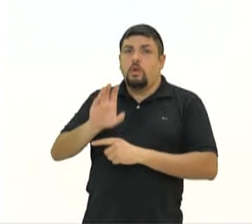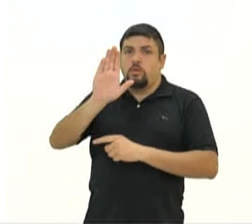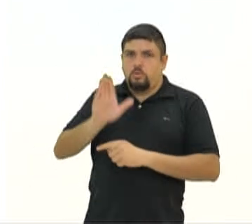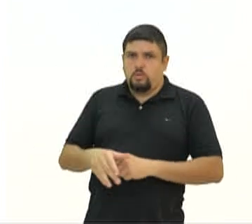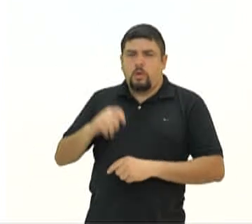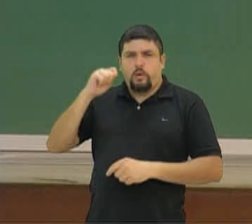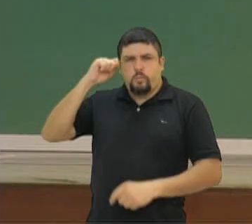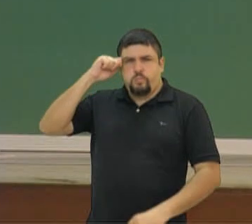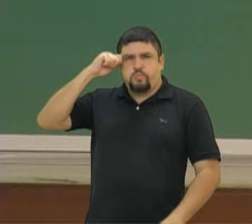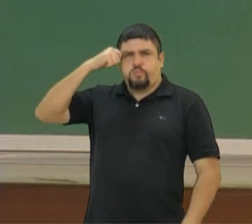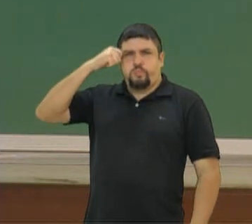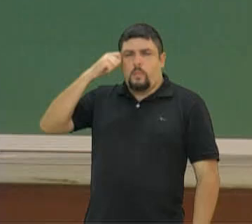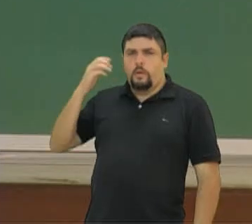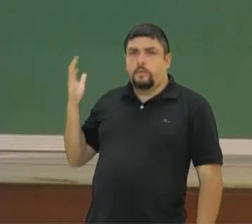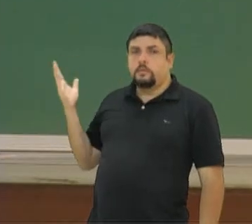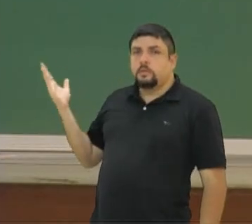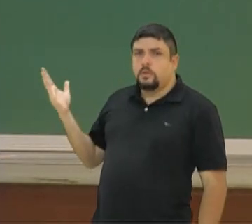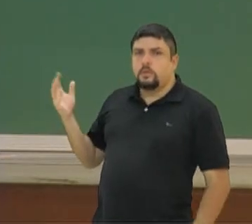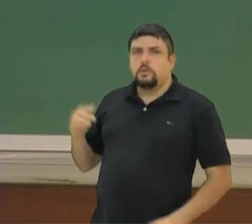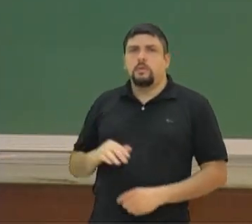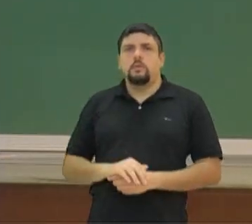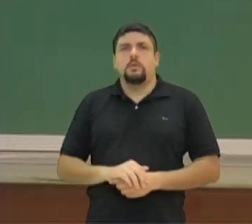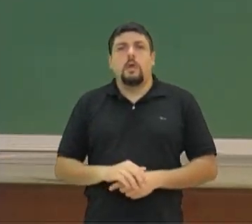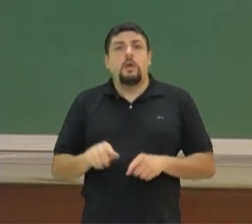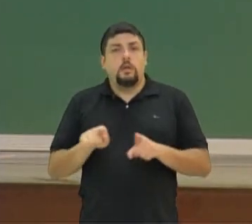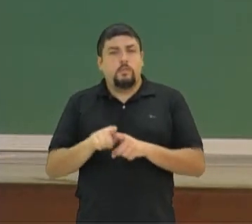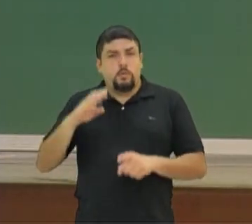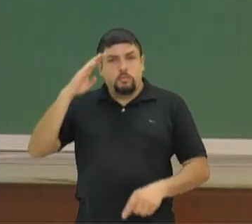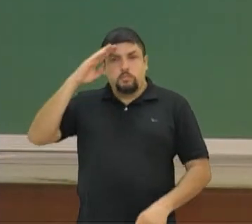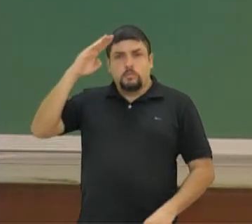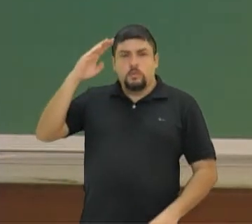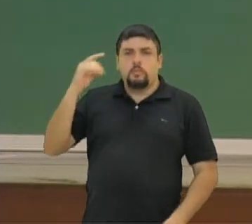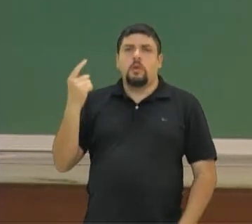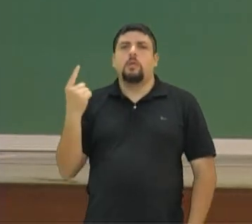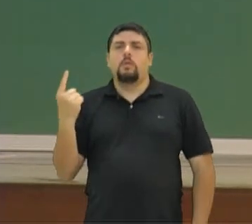5 raízes e te deu o coeficiente dominante. O que ele está pedindo?